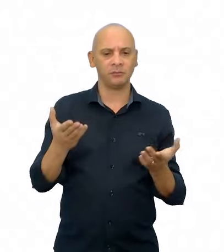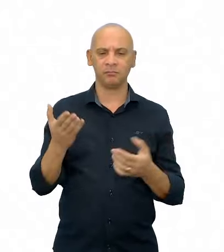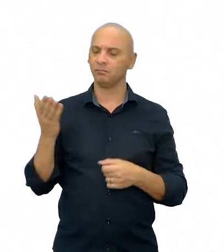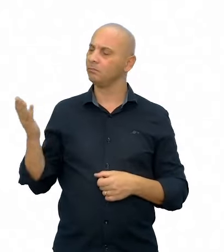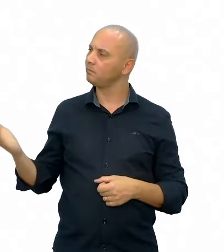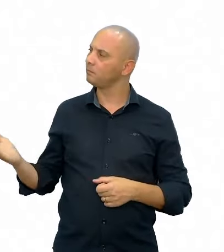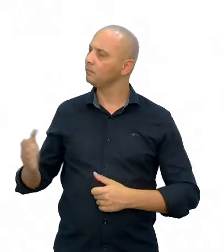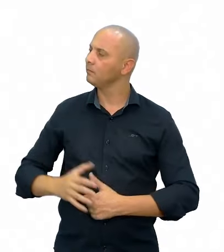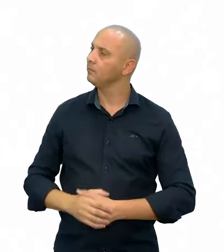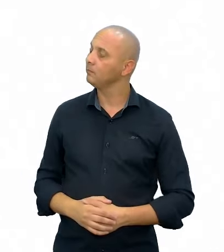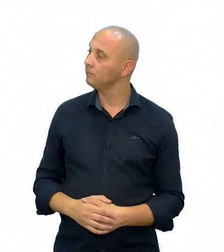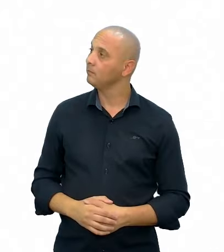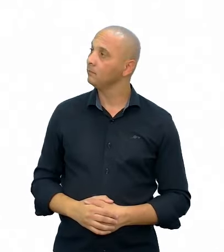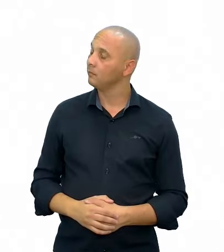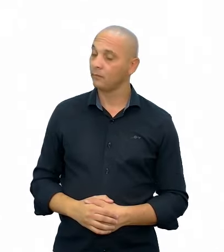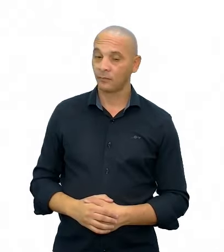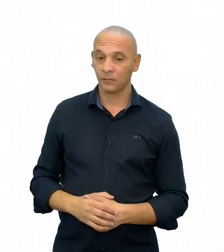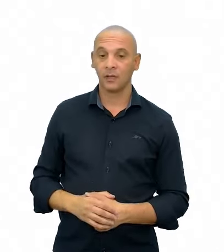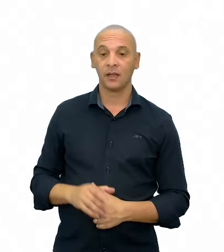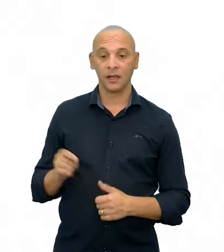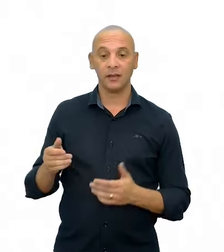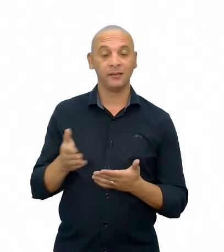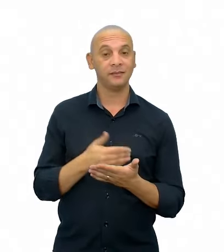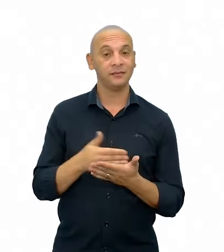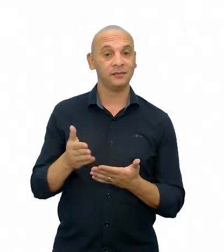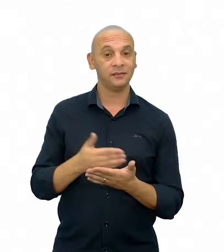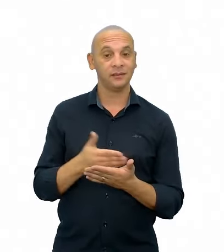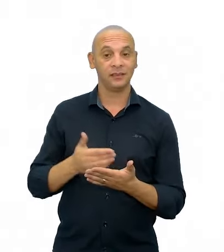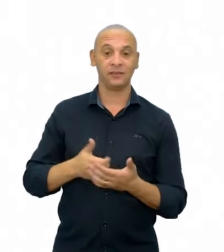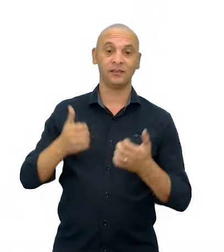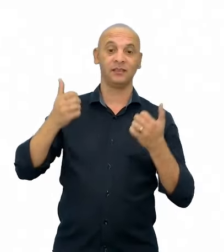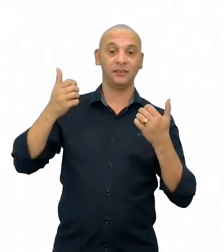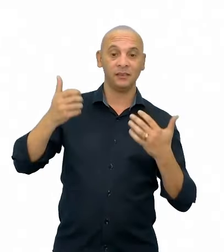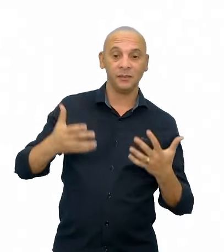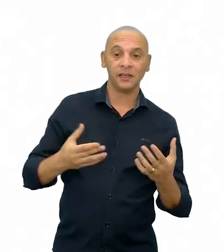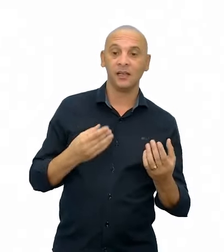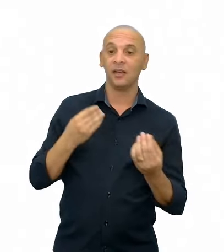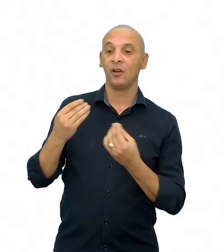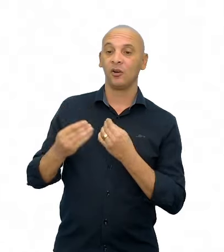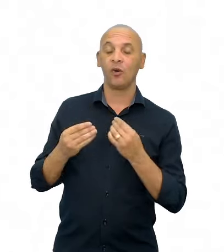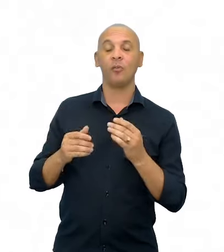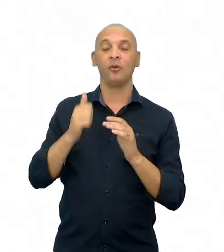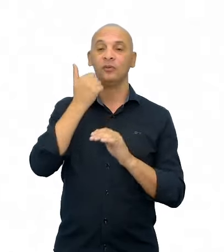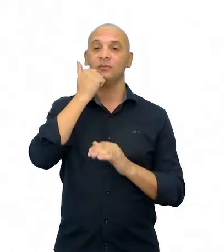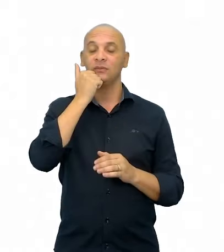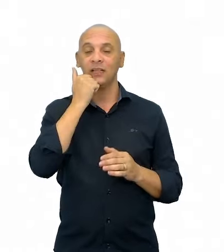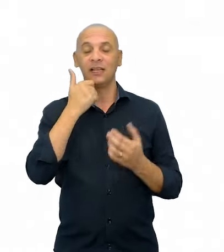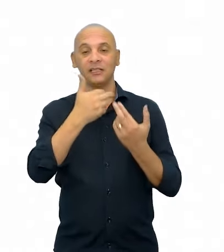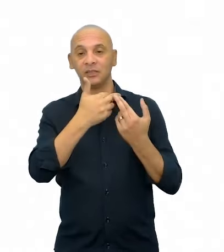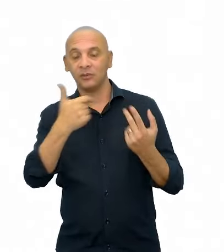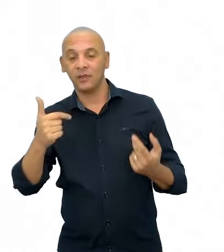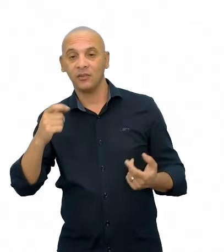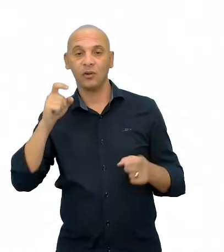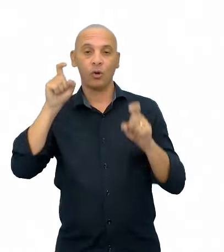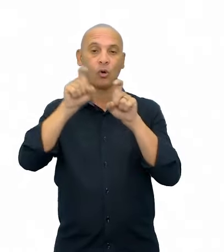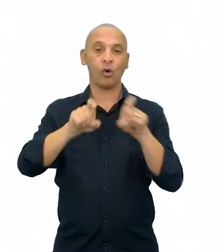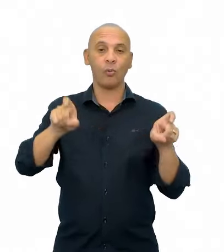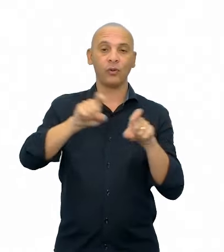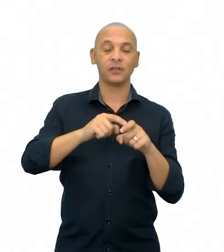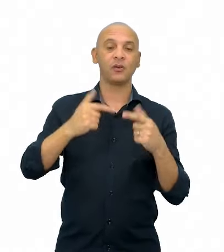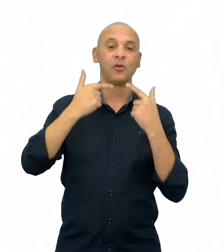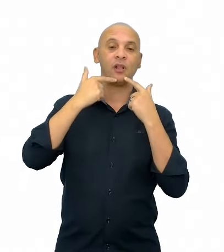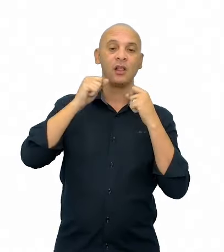tá? Ele é um almanaque, né, de popularização da ciência da computação. A linguagem